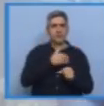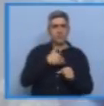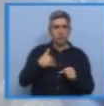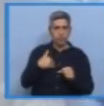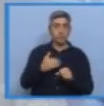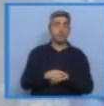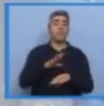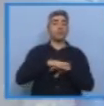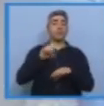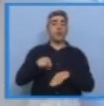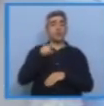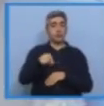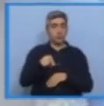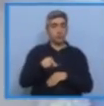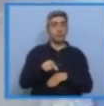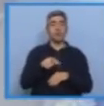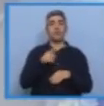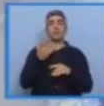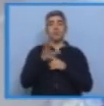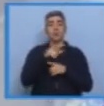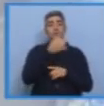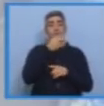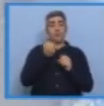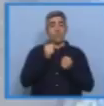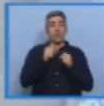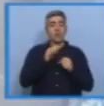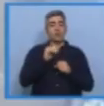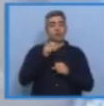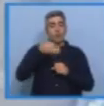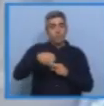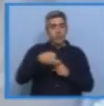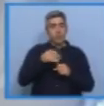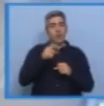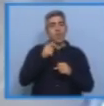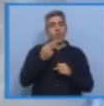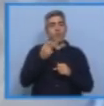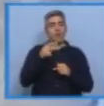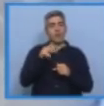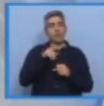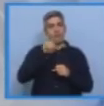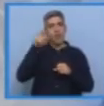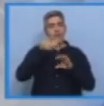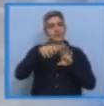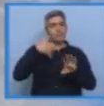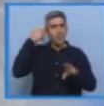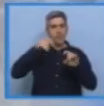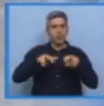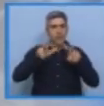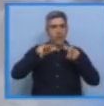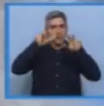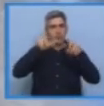portanto, ainda agora, esse movimento que referiu, Stop Eutanásia, vai estar reunido nas escadarias da Assembleia dia 24, todos